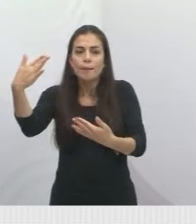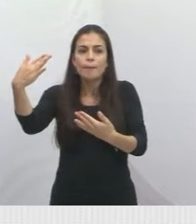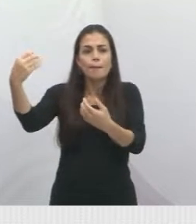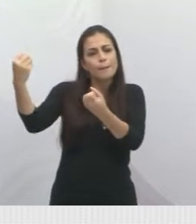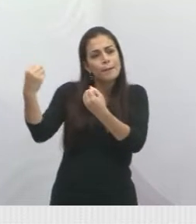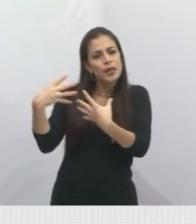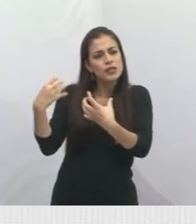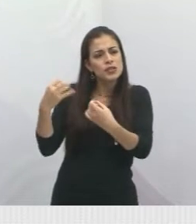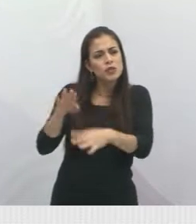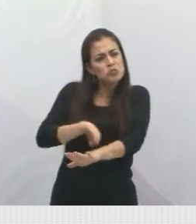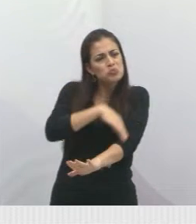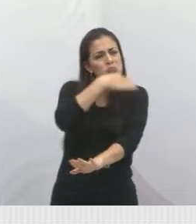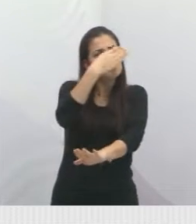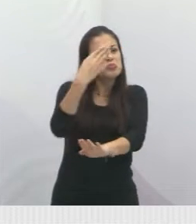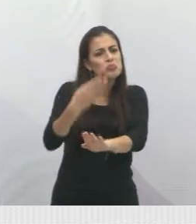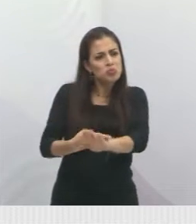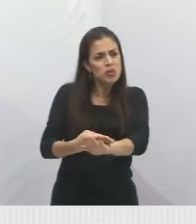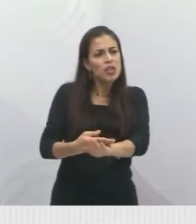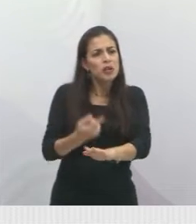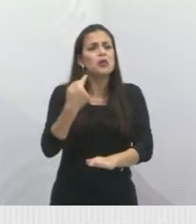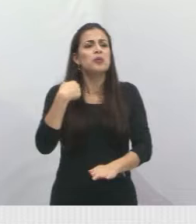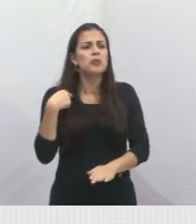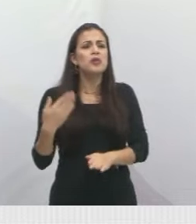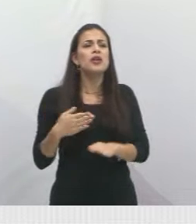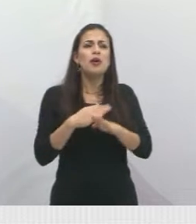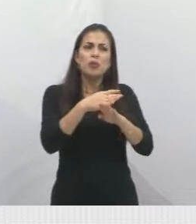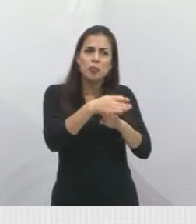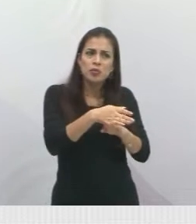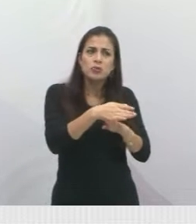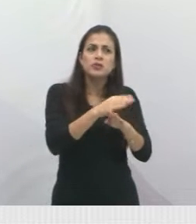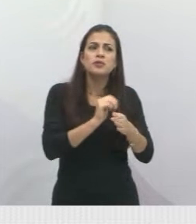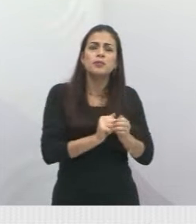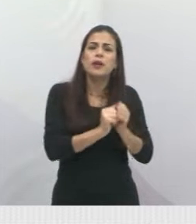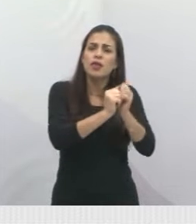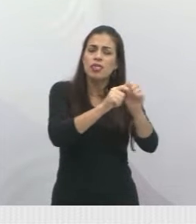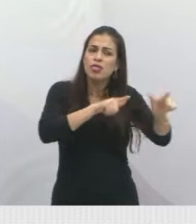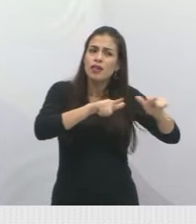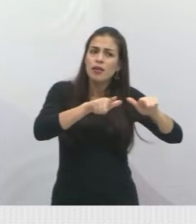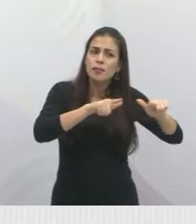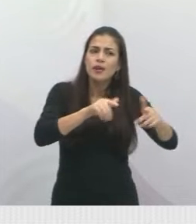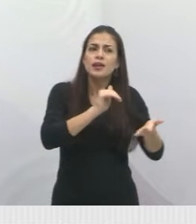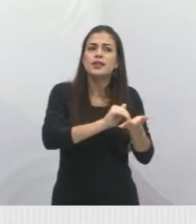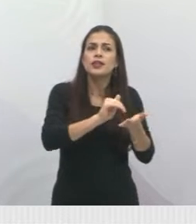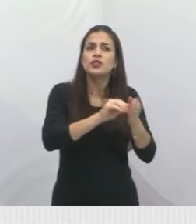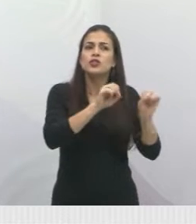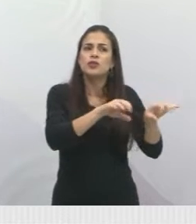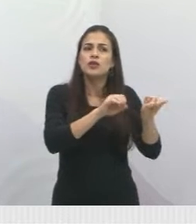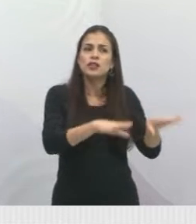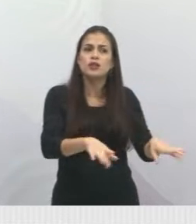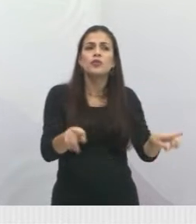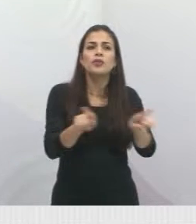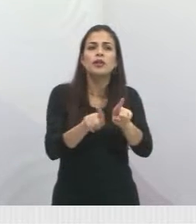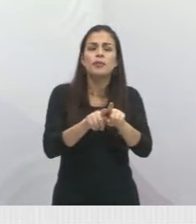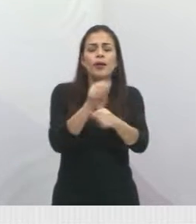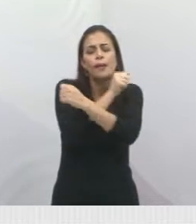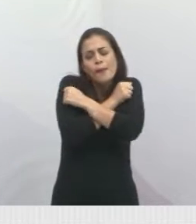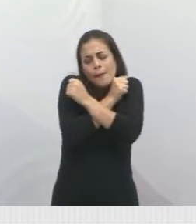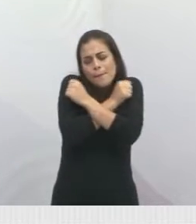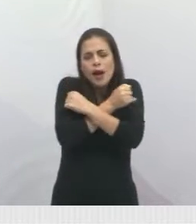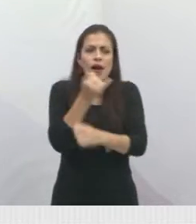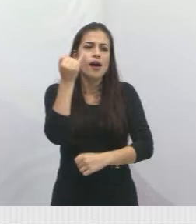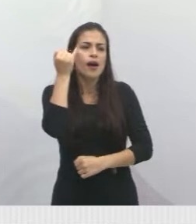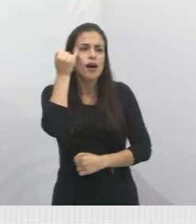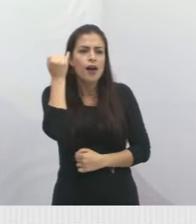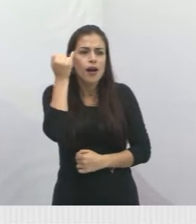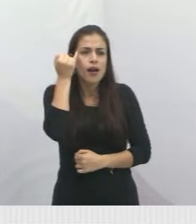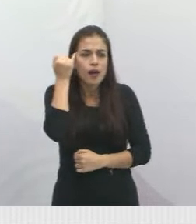ensinamento durante todo o tempo que eu estive aí na Secretaria de Educação. Quero também mandar um abraço para Maria Tereza, que é uma guerreira e que